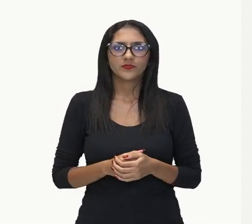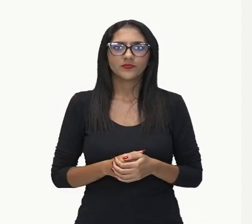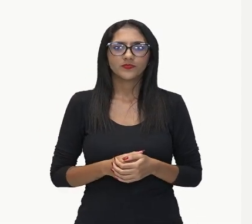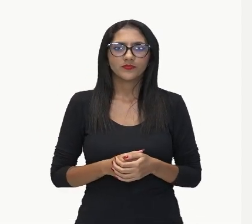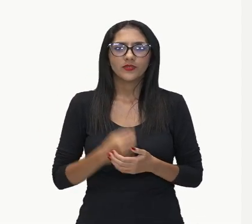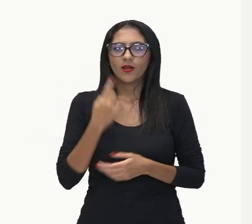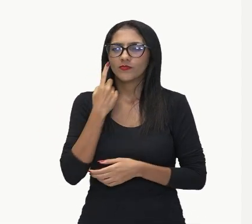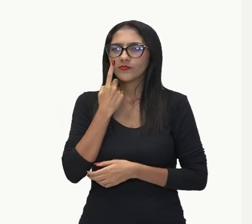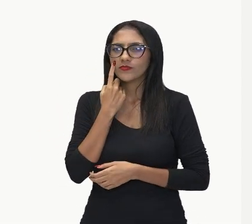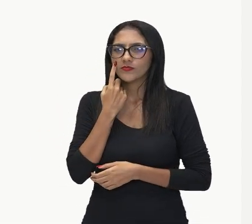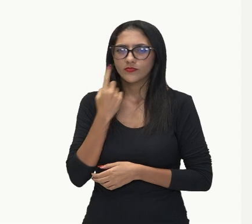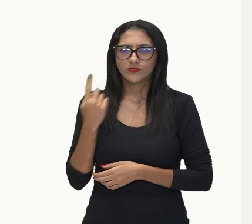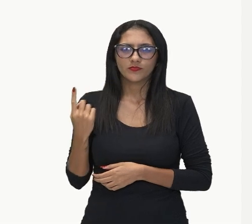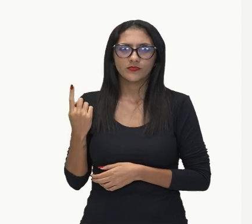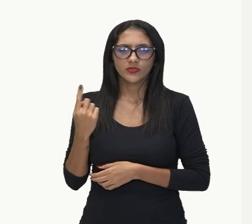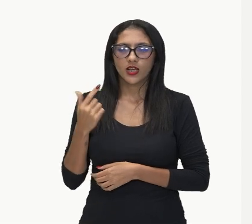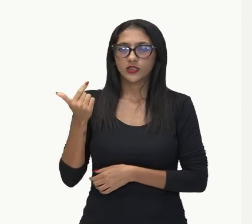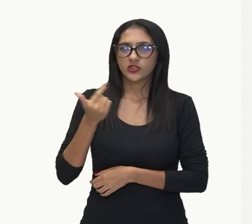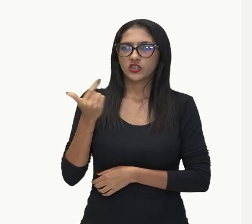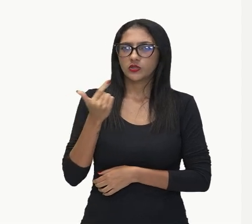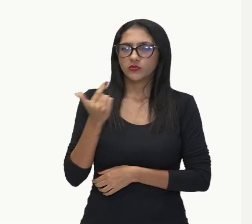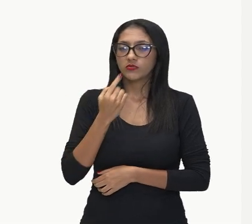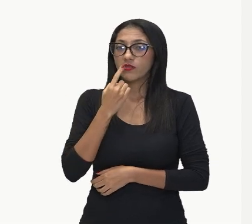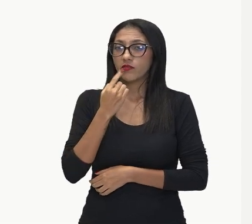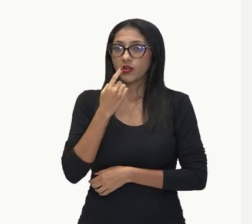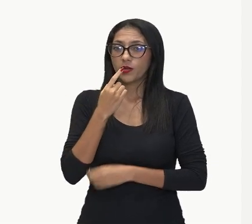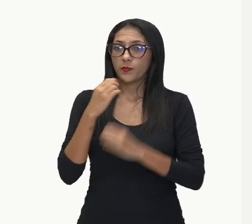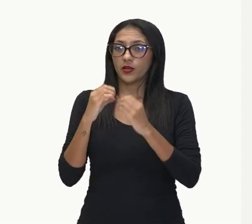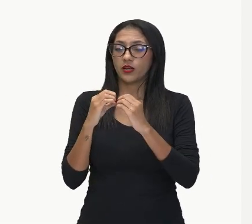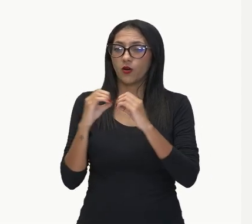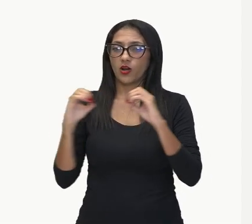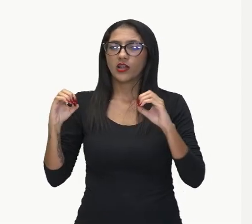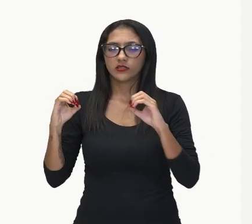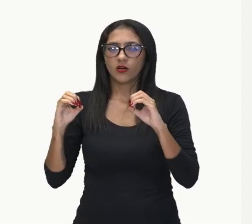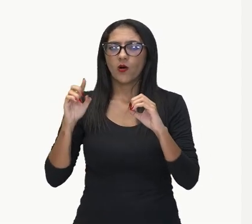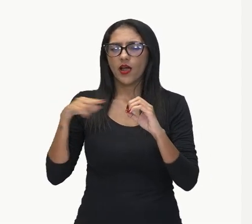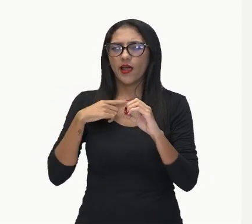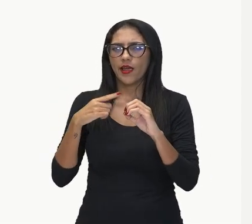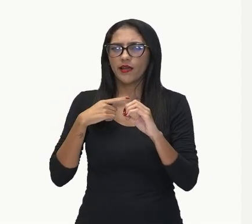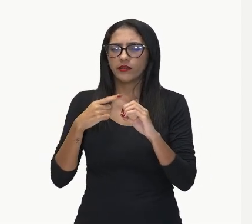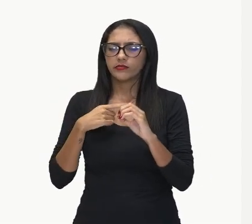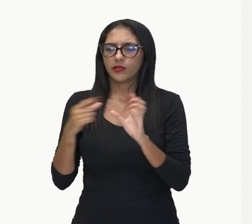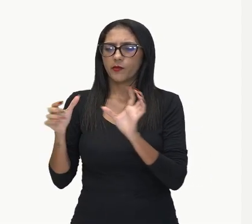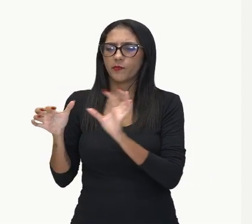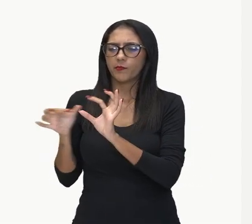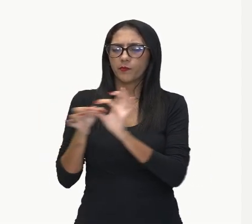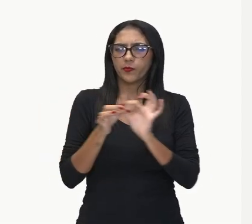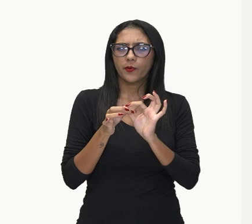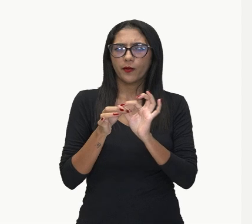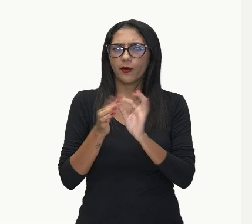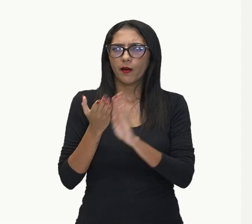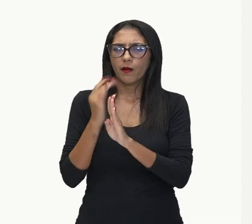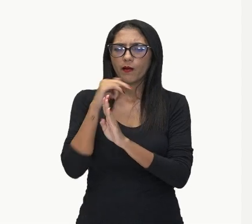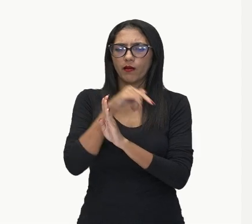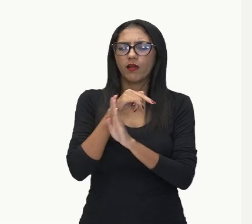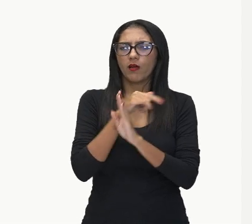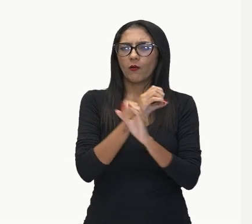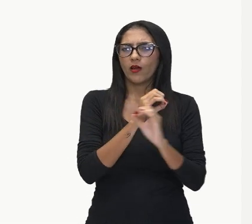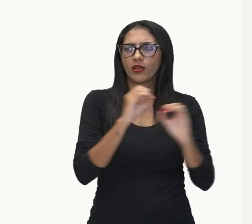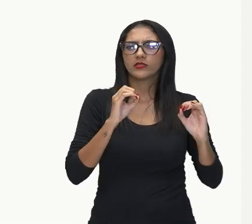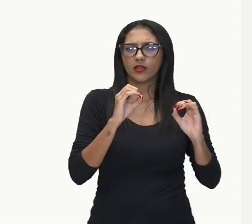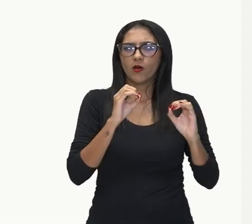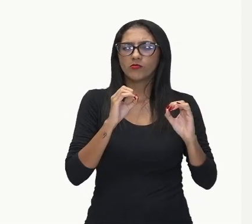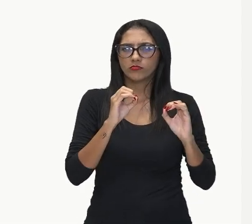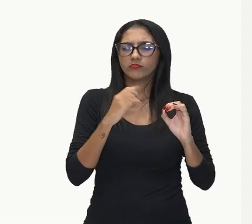bota uma moda boa, observem que ela se conecta à anterior por meio dessa conjunção, certo?